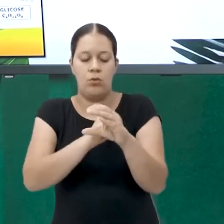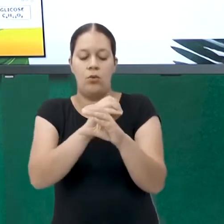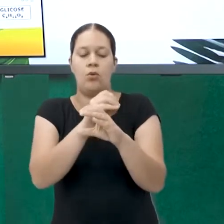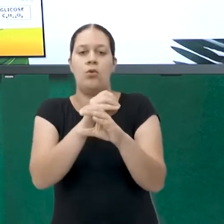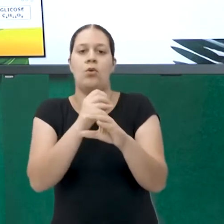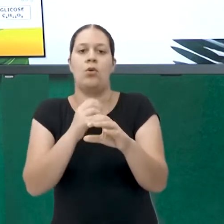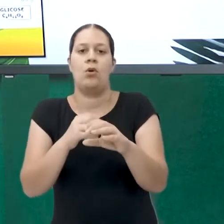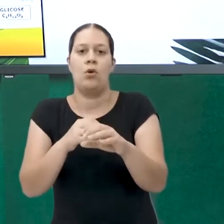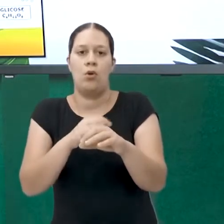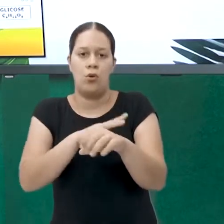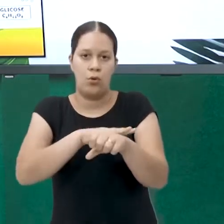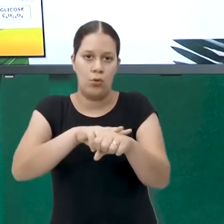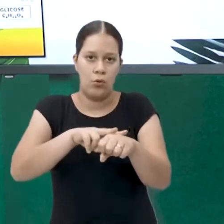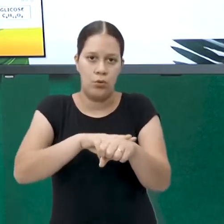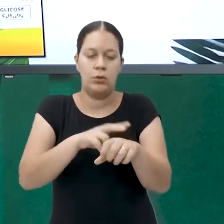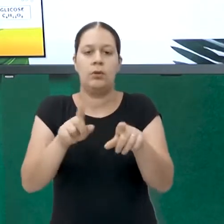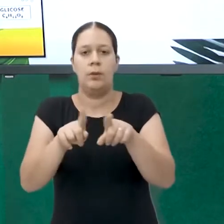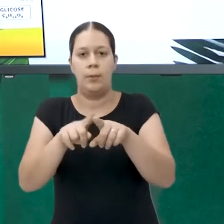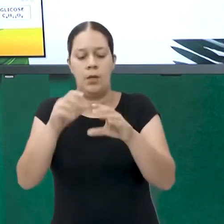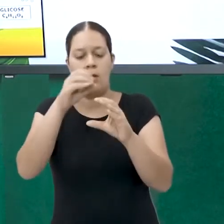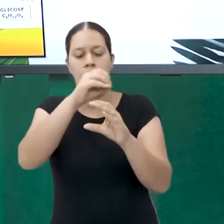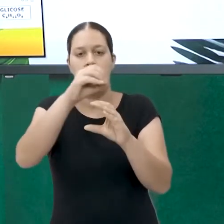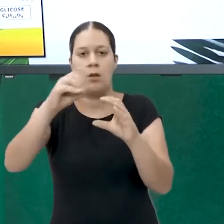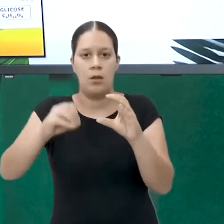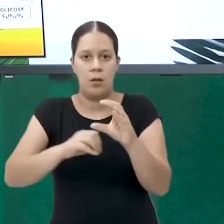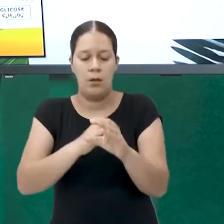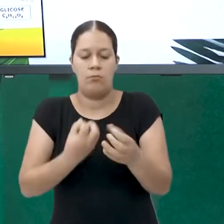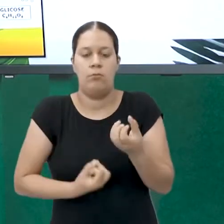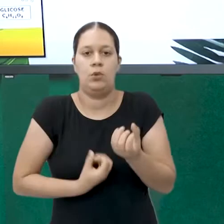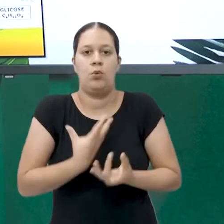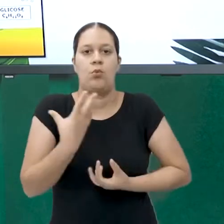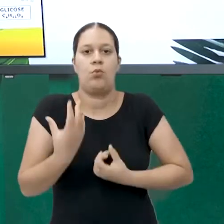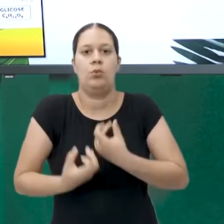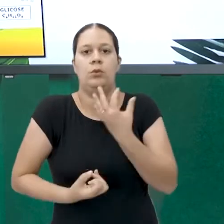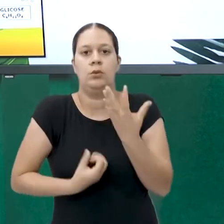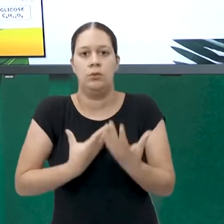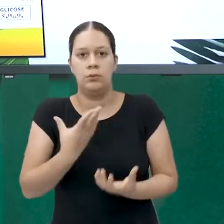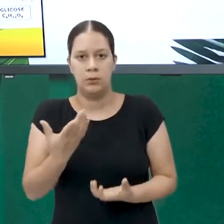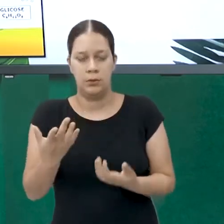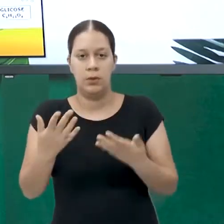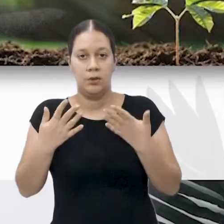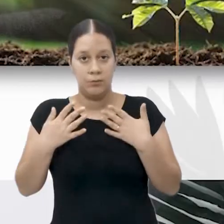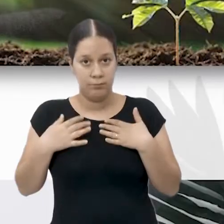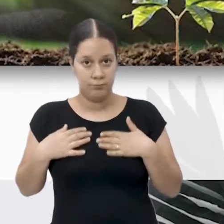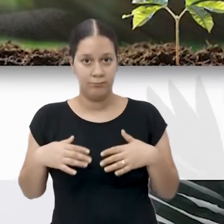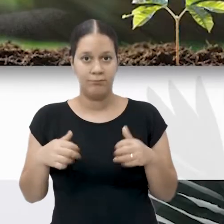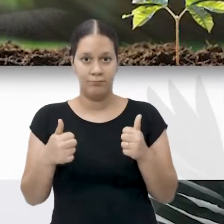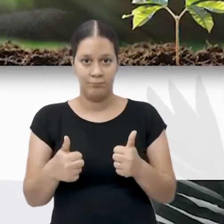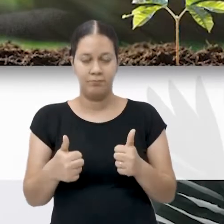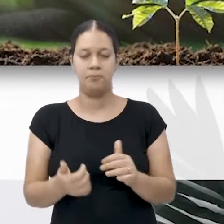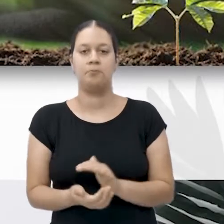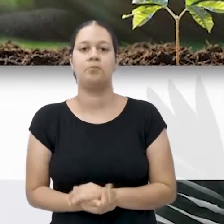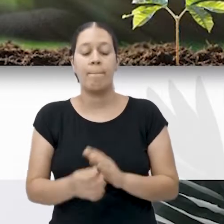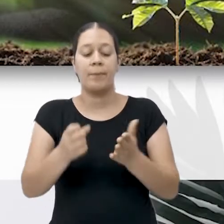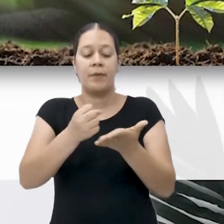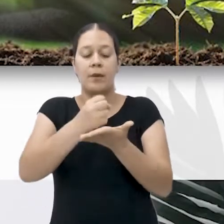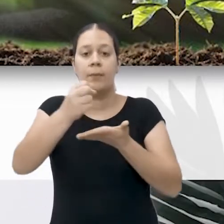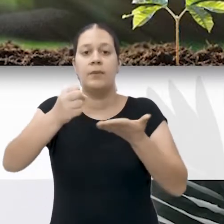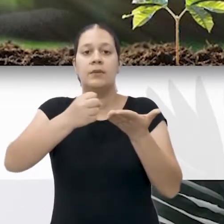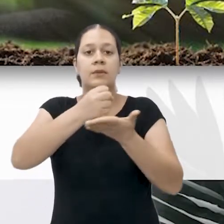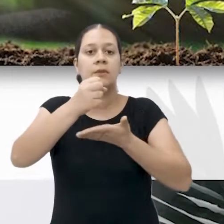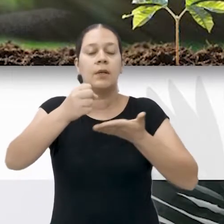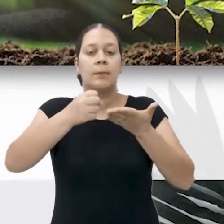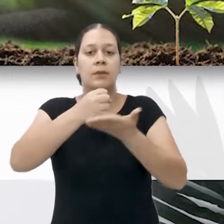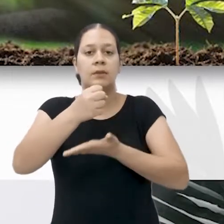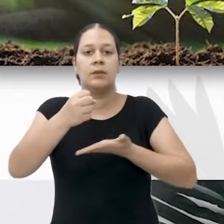energia. Tá? Então, no caso a fotossíntese, então vai ocorrer nos cloroplastos, da mesma forma que a